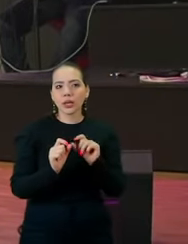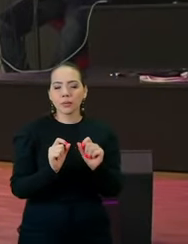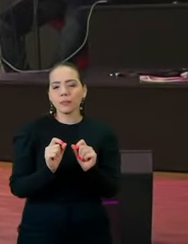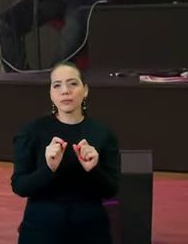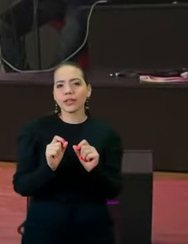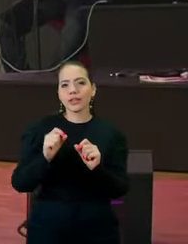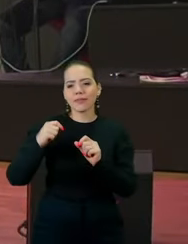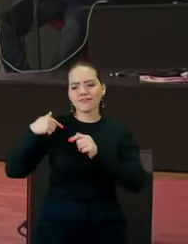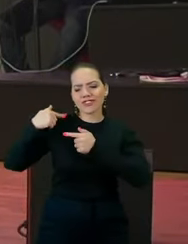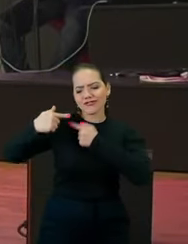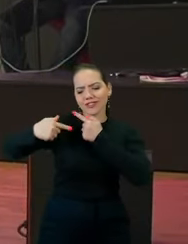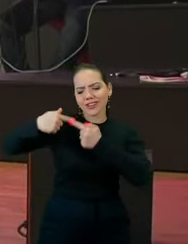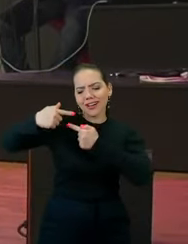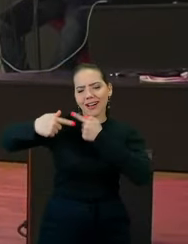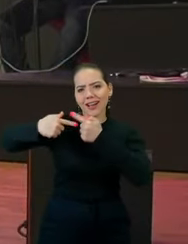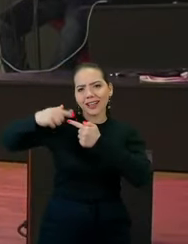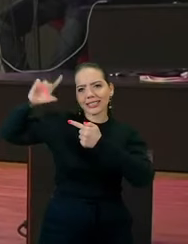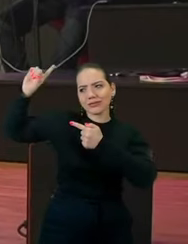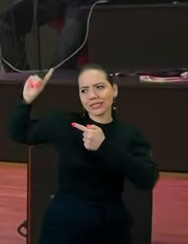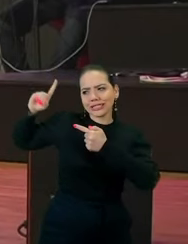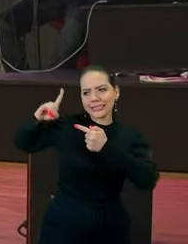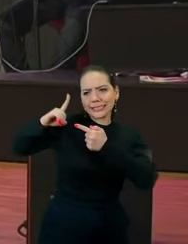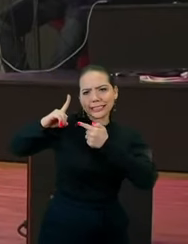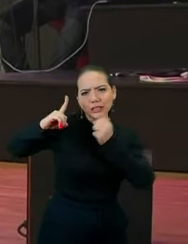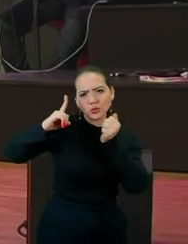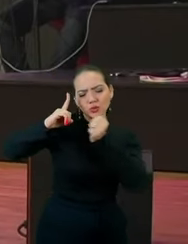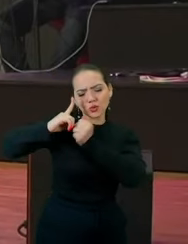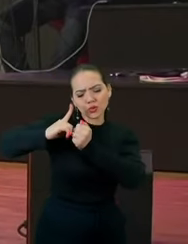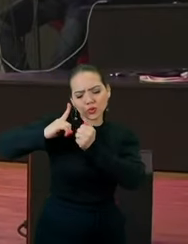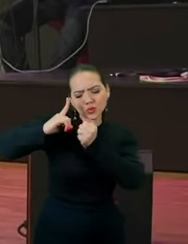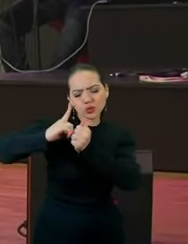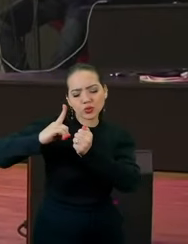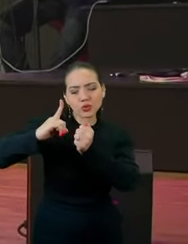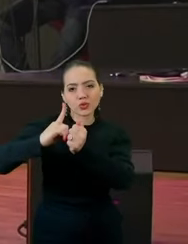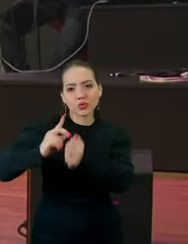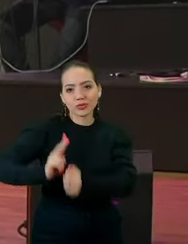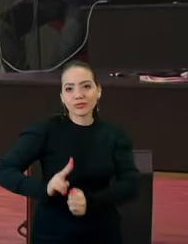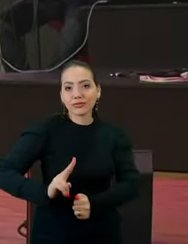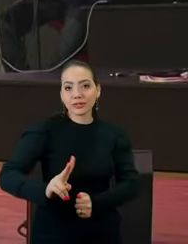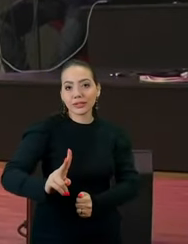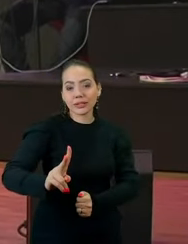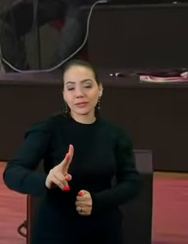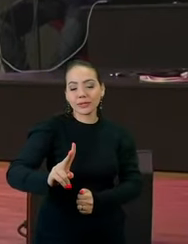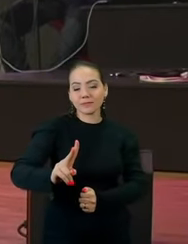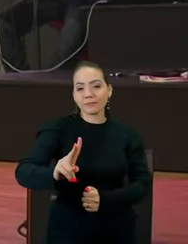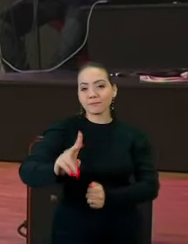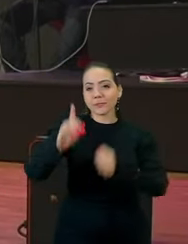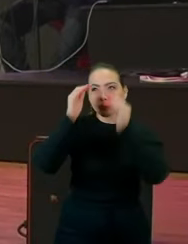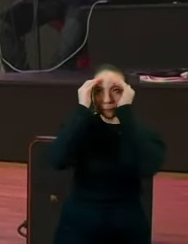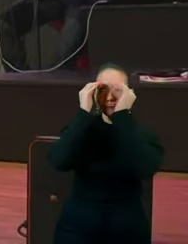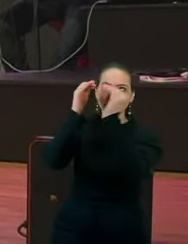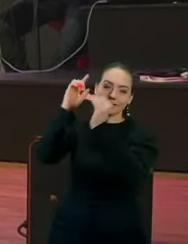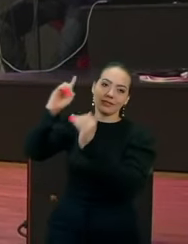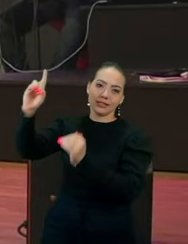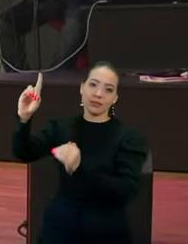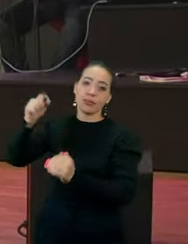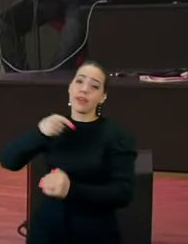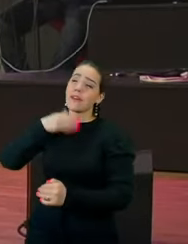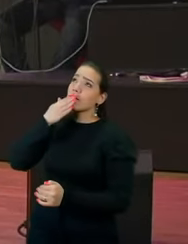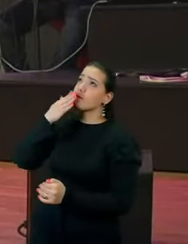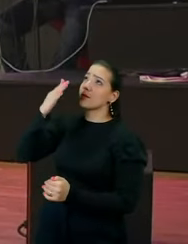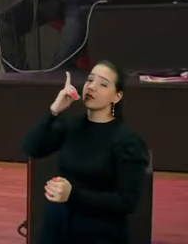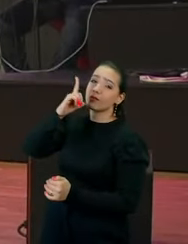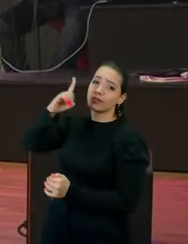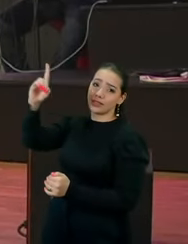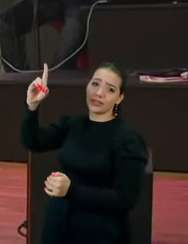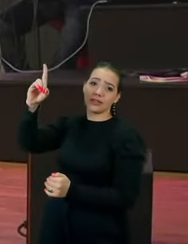maioria delas, mas por favor, me apresenta as tuas amigas. Eu quero andar com as tuas amigas também. Me apresenta elas, vamos fazer uma conexão